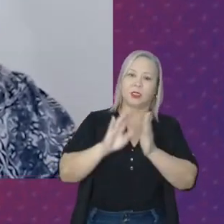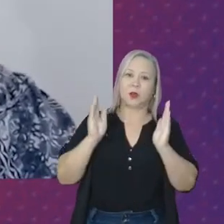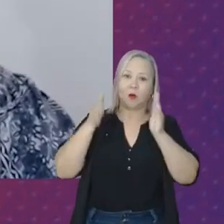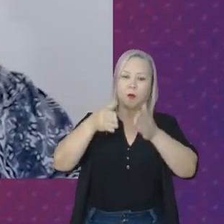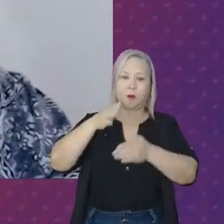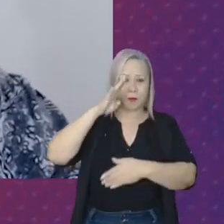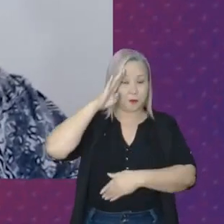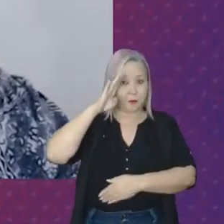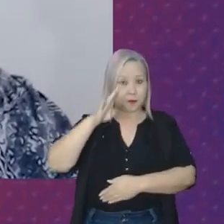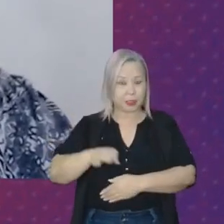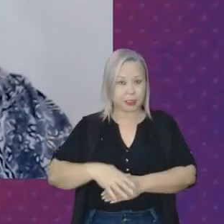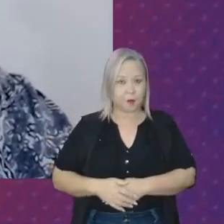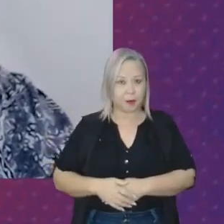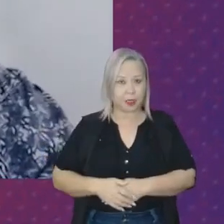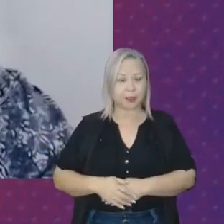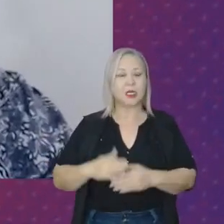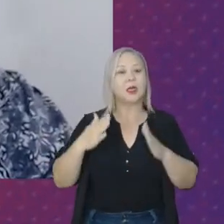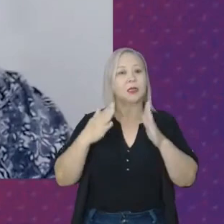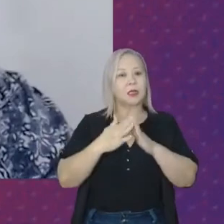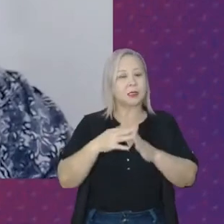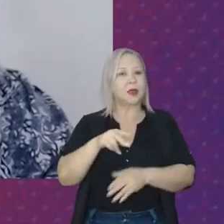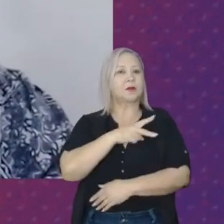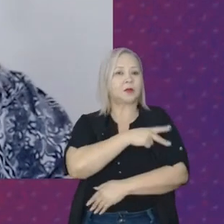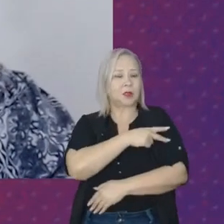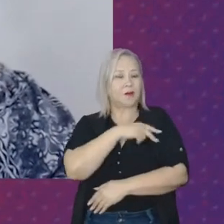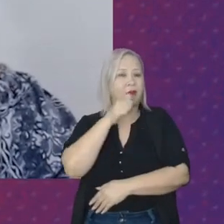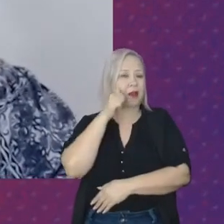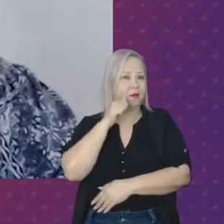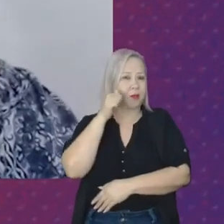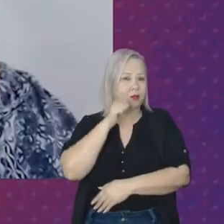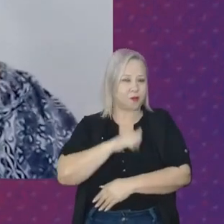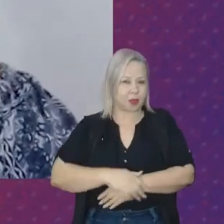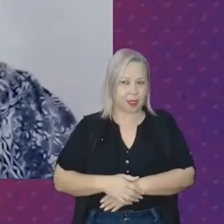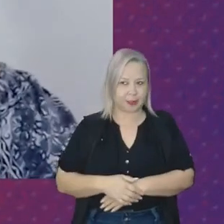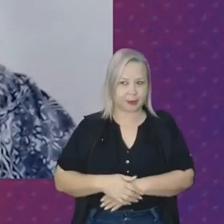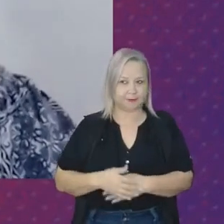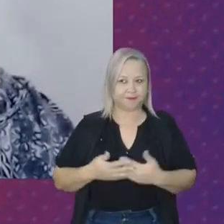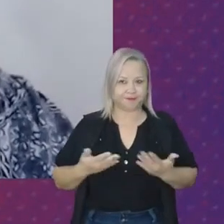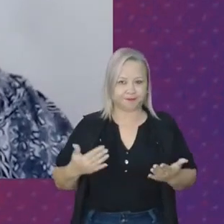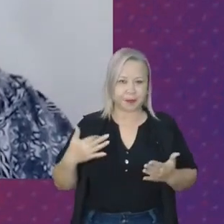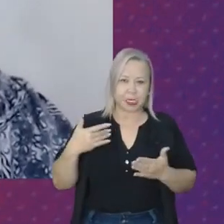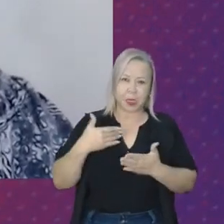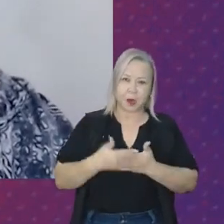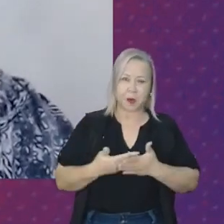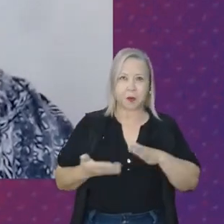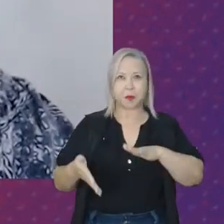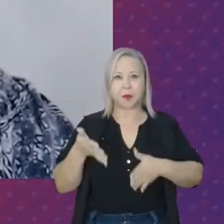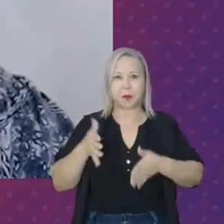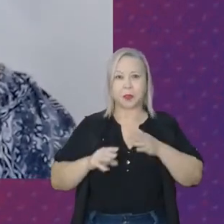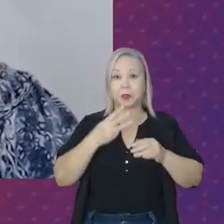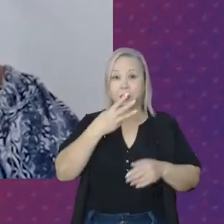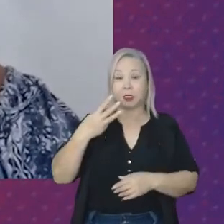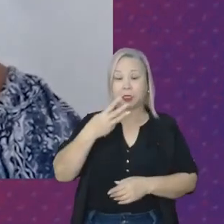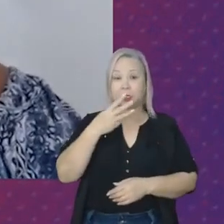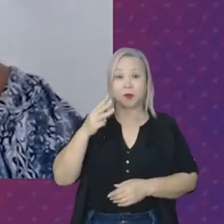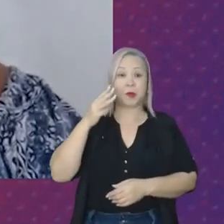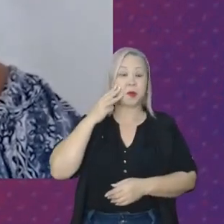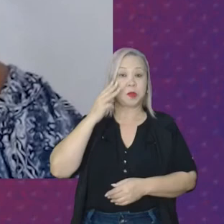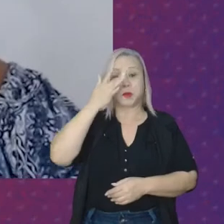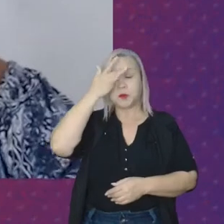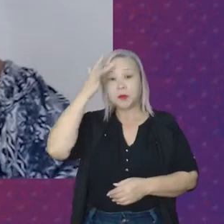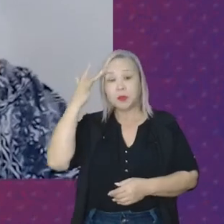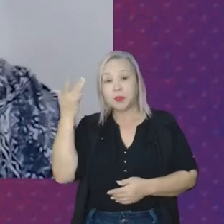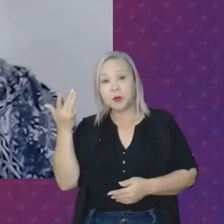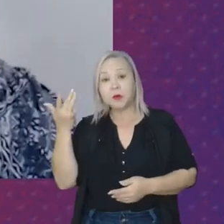lares chefiados por mulheres. Eram aproximadamente 33 milhões de pessoas que estavam